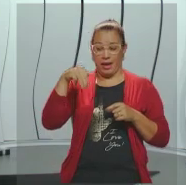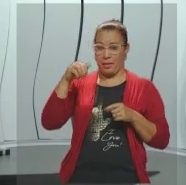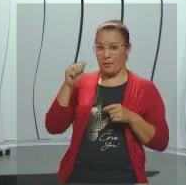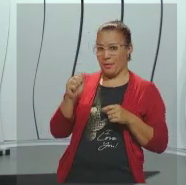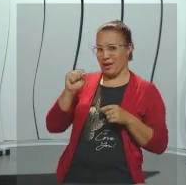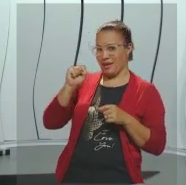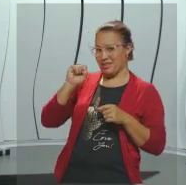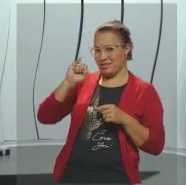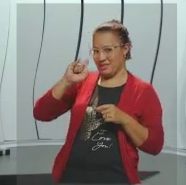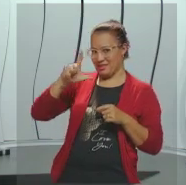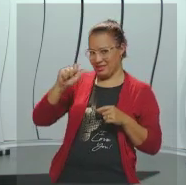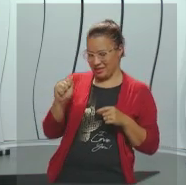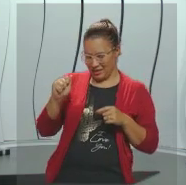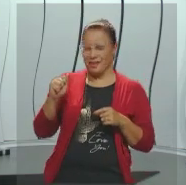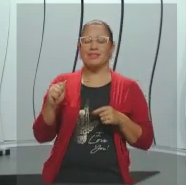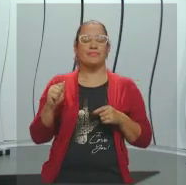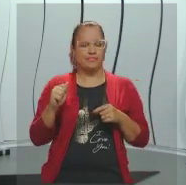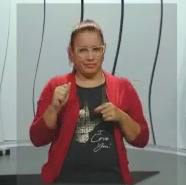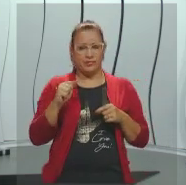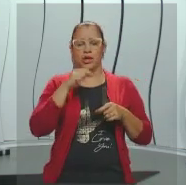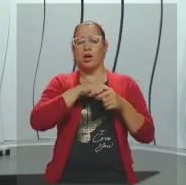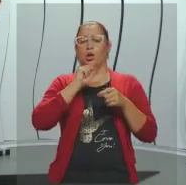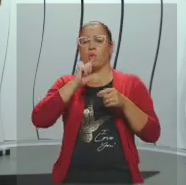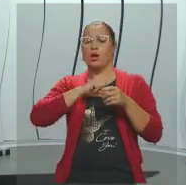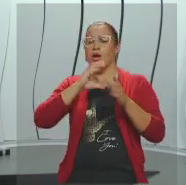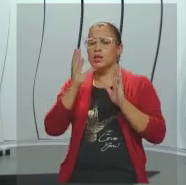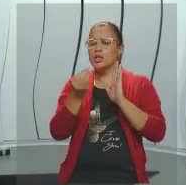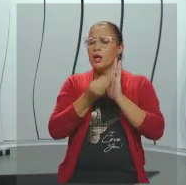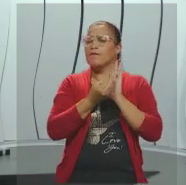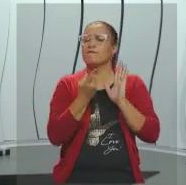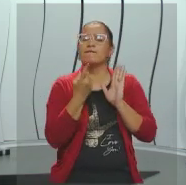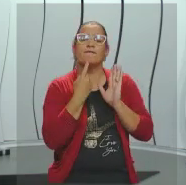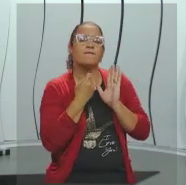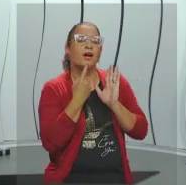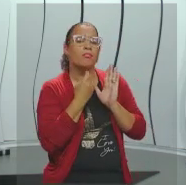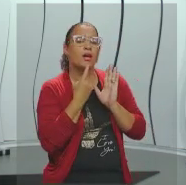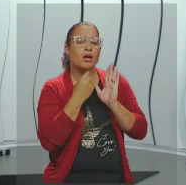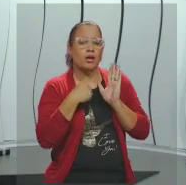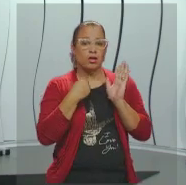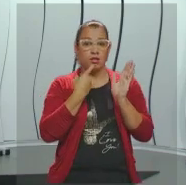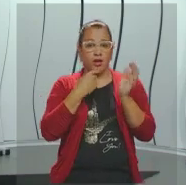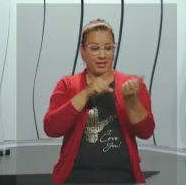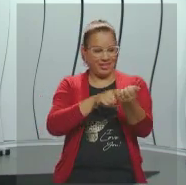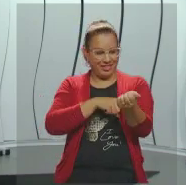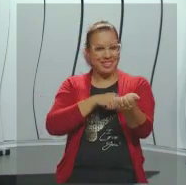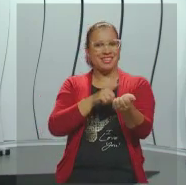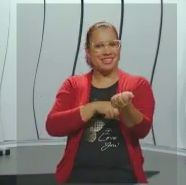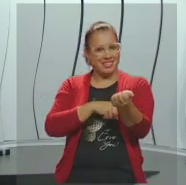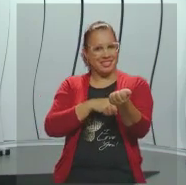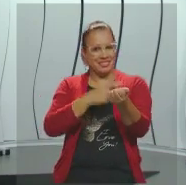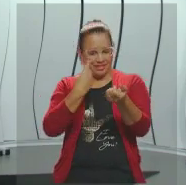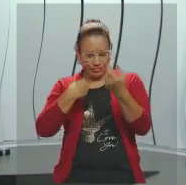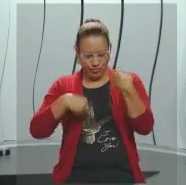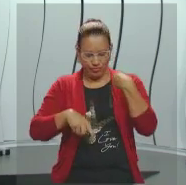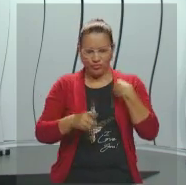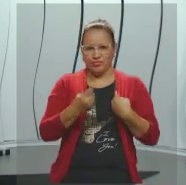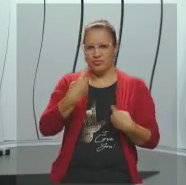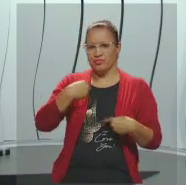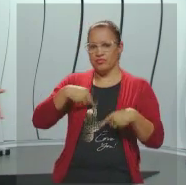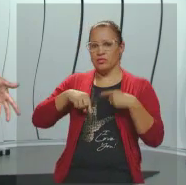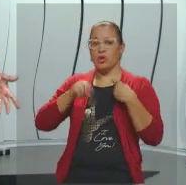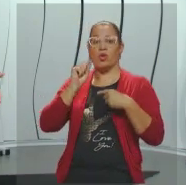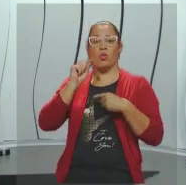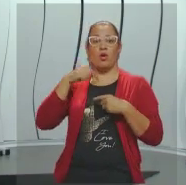é nada mais do que as células vermelhas e é o que faz o nosso sangue ser vermelho, essa hemácia vai levar o oxigênio